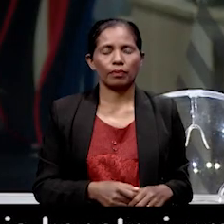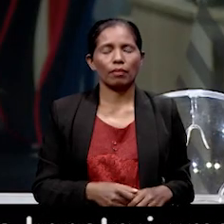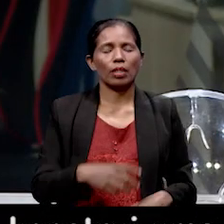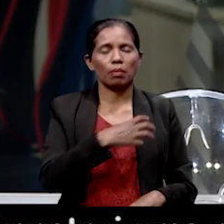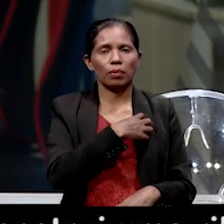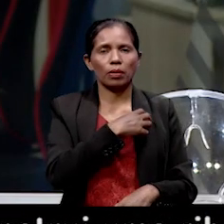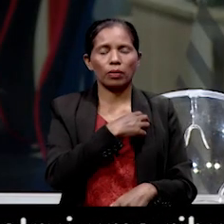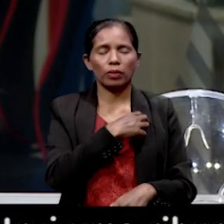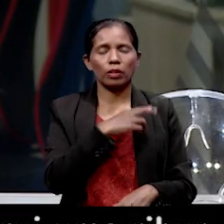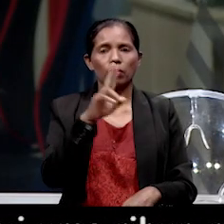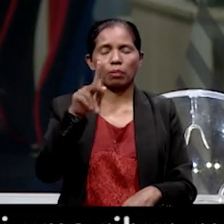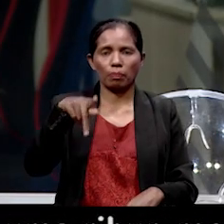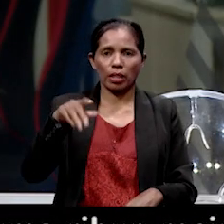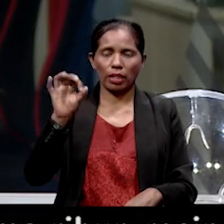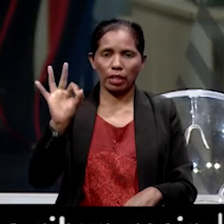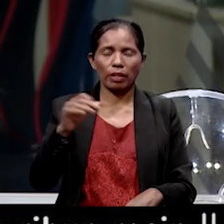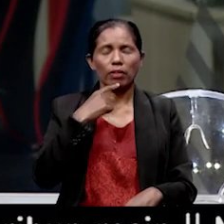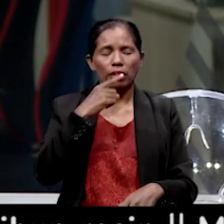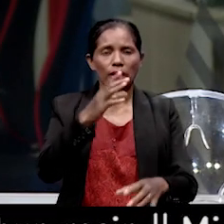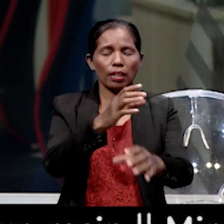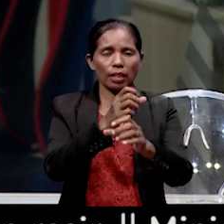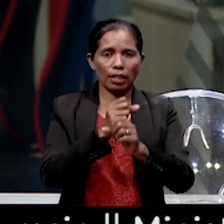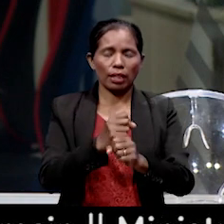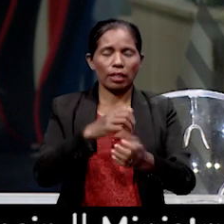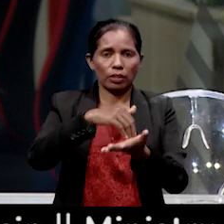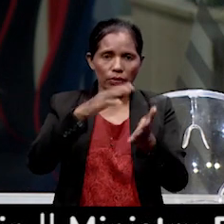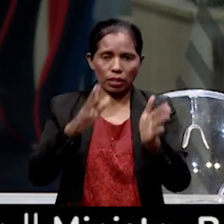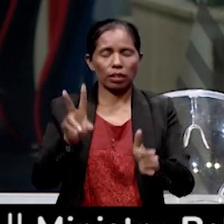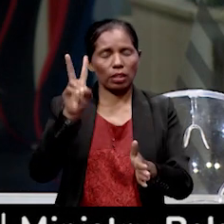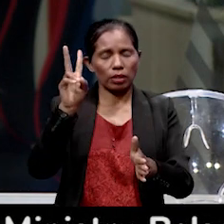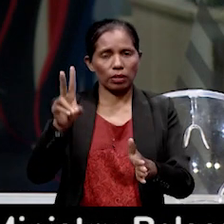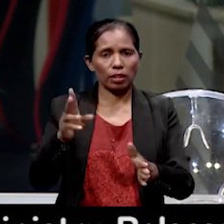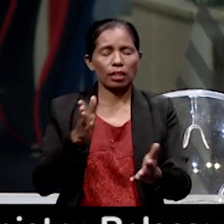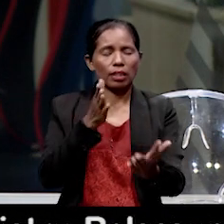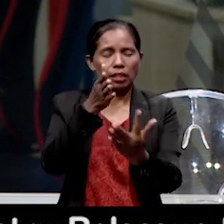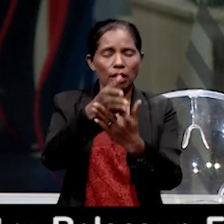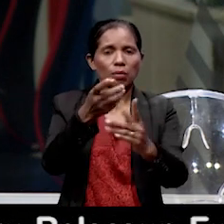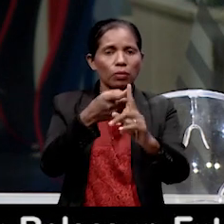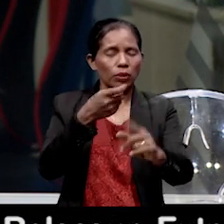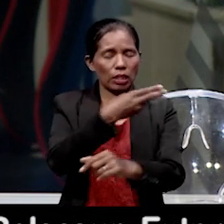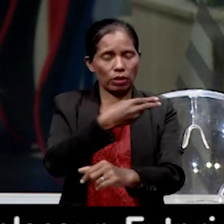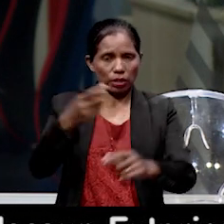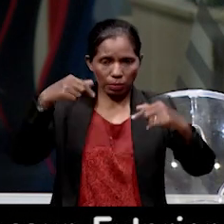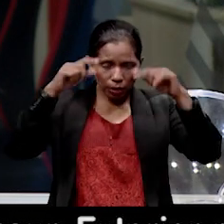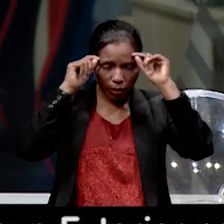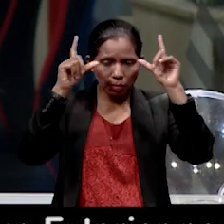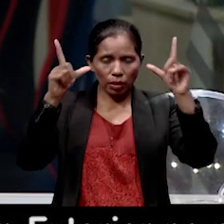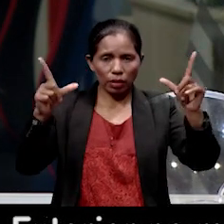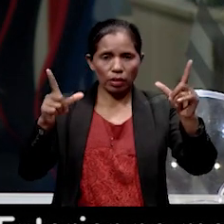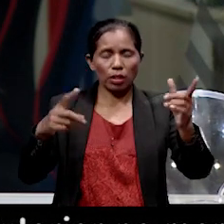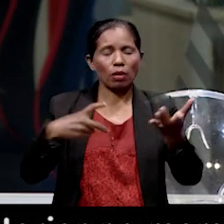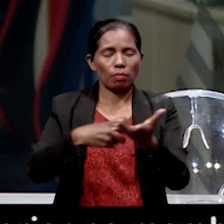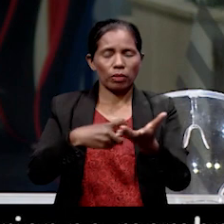Polisi Unidade de Patrulhamento Fronteira captura estudante na Hungria, na Betama, Rússia, Indonésia, mais Timor-Leste, o